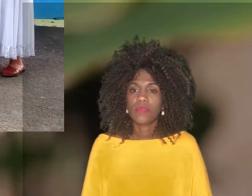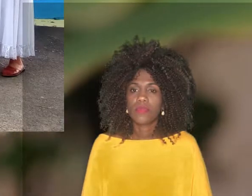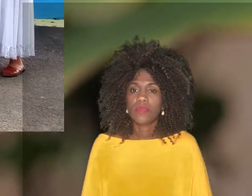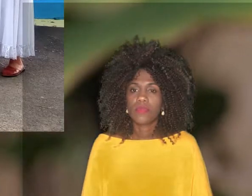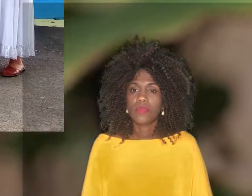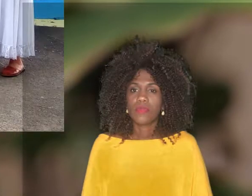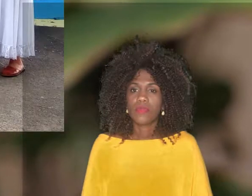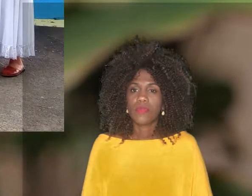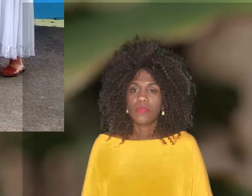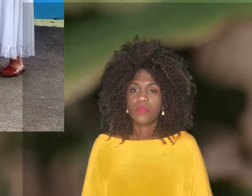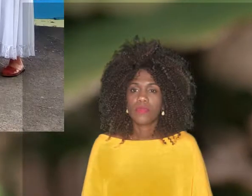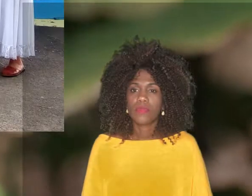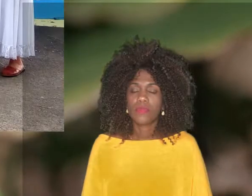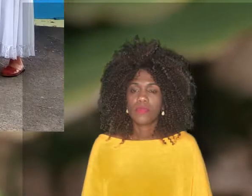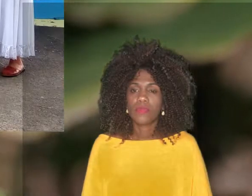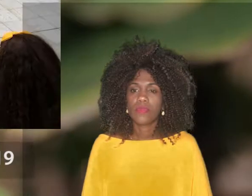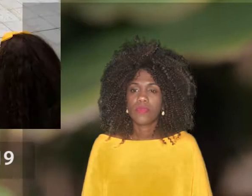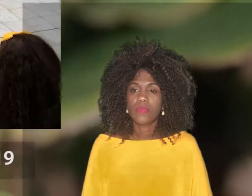Irambe,